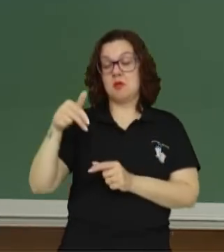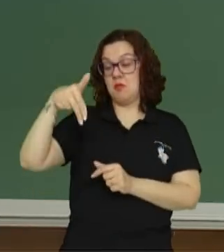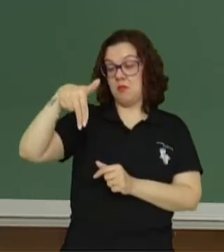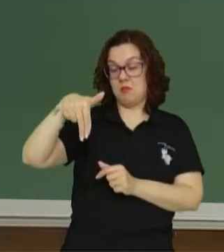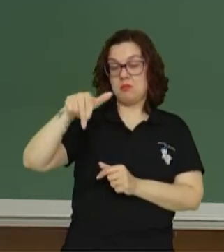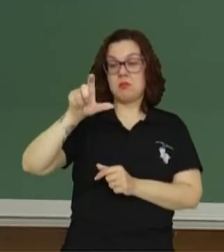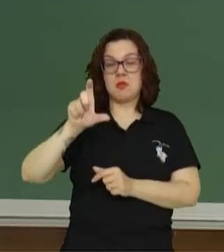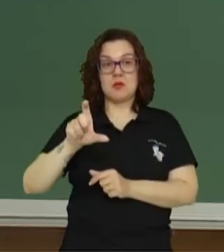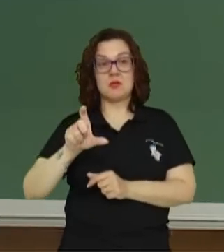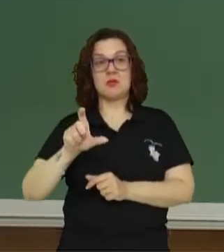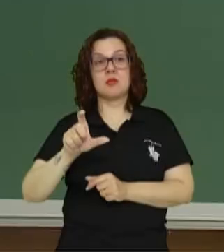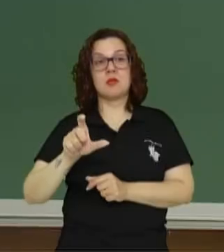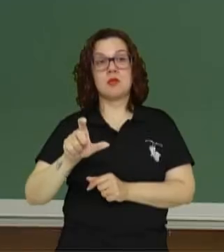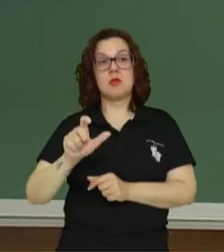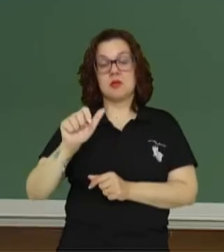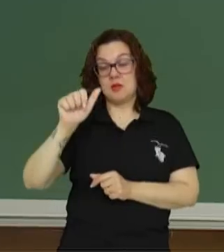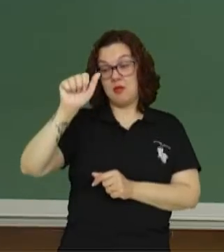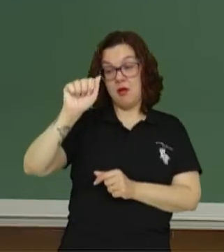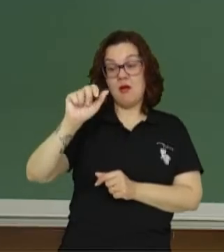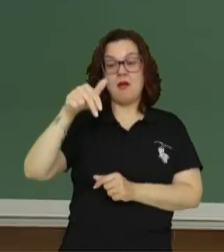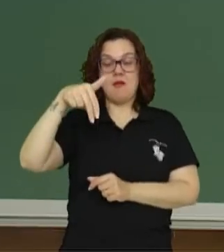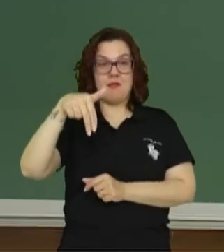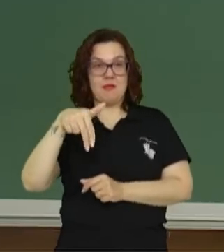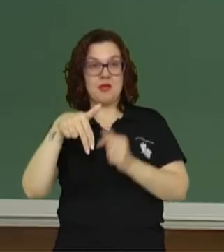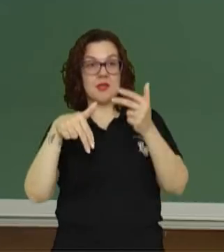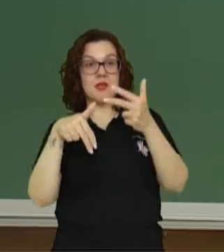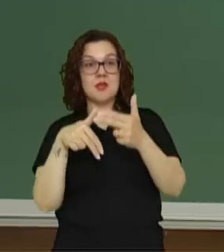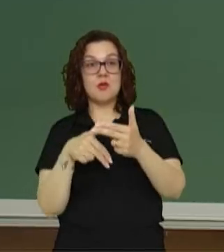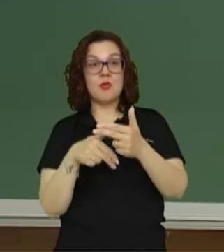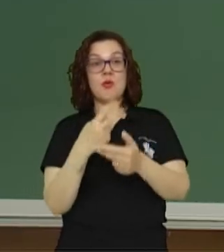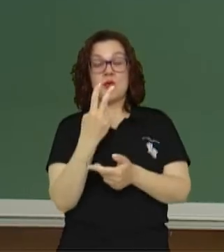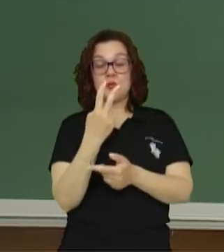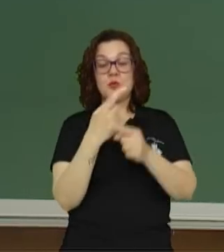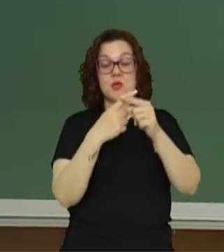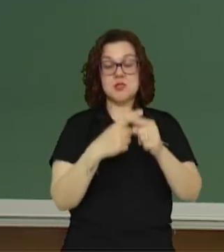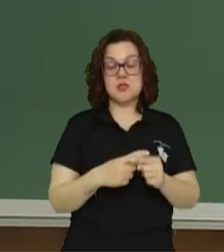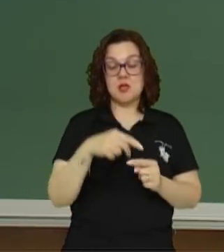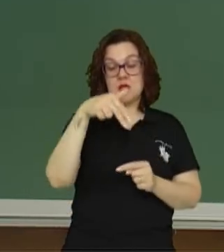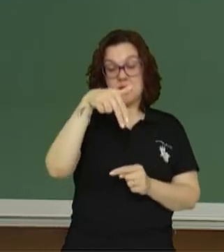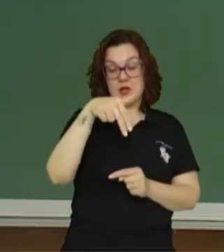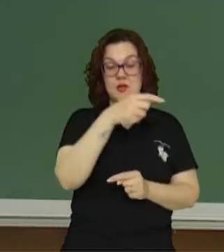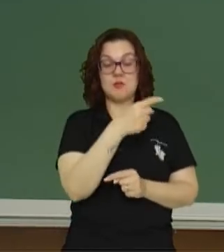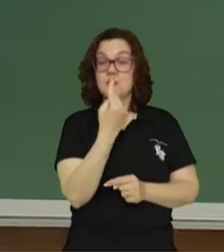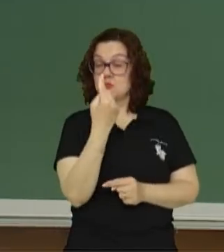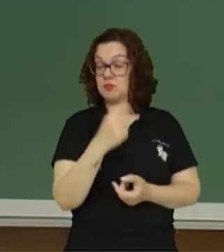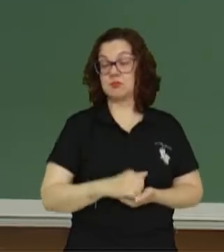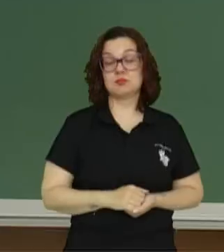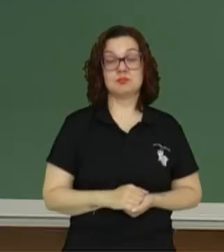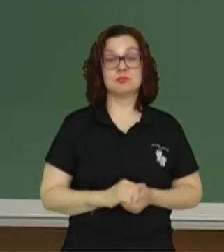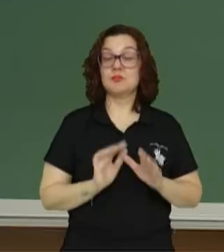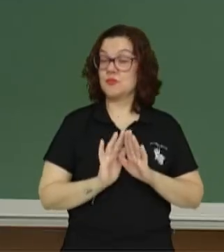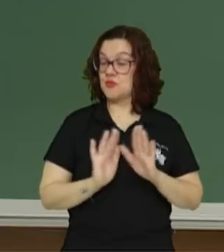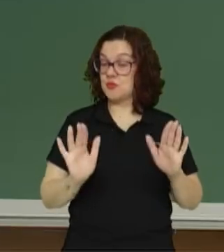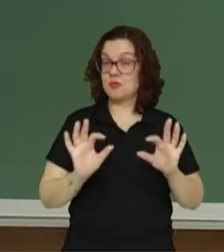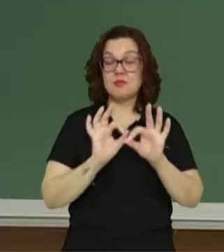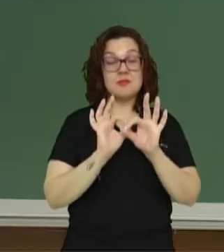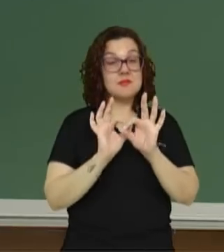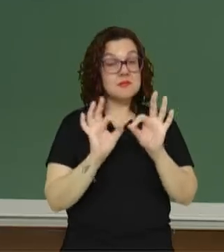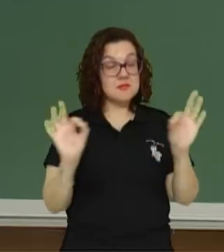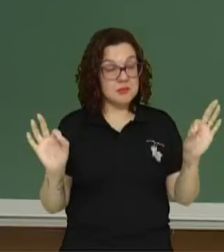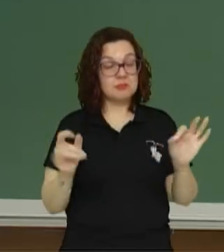No meu caso, ficaria AN igual a 2 que multiplica N menos 1.